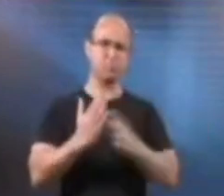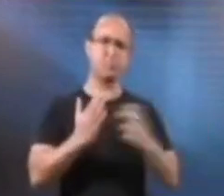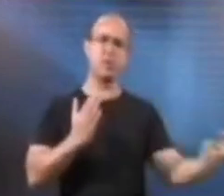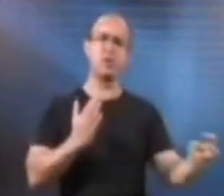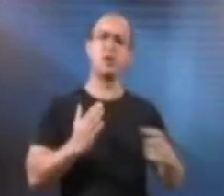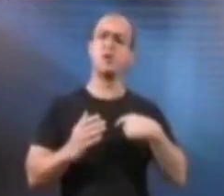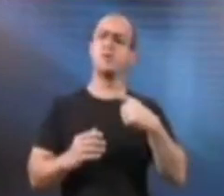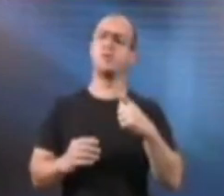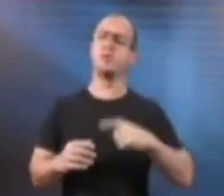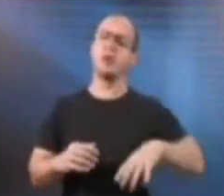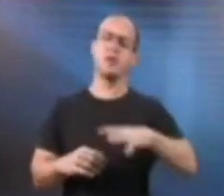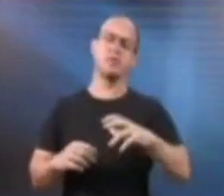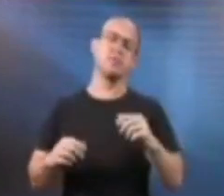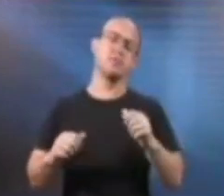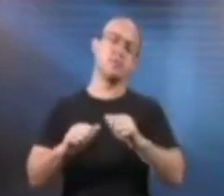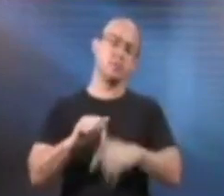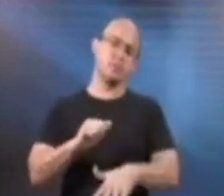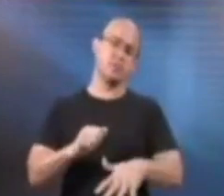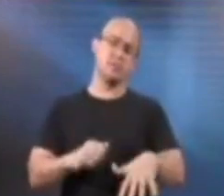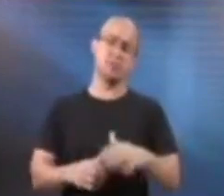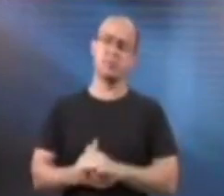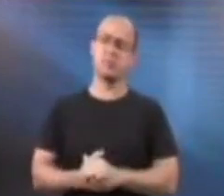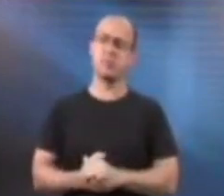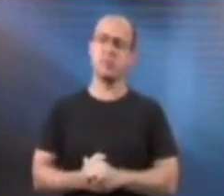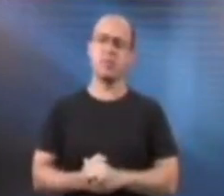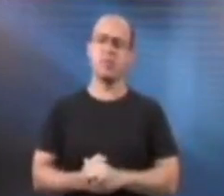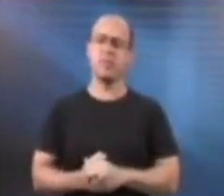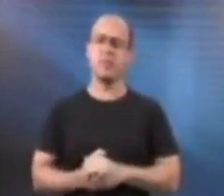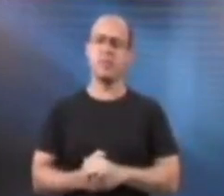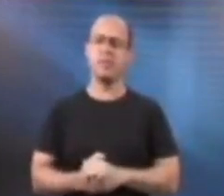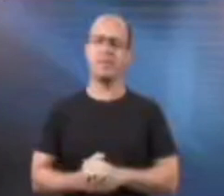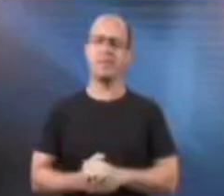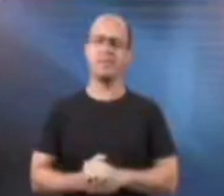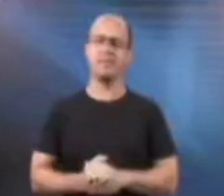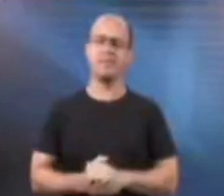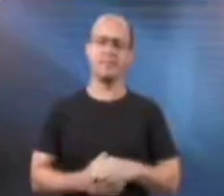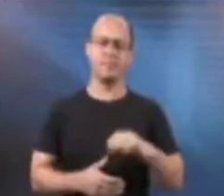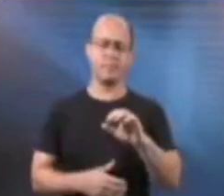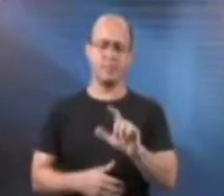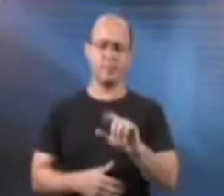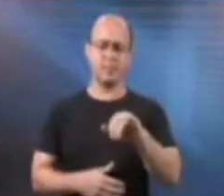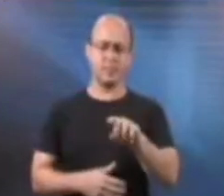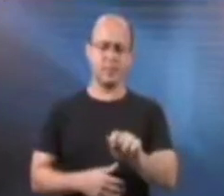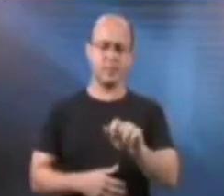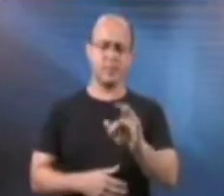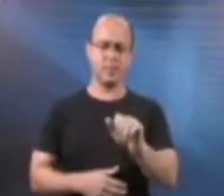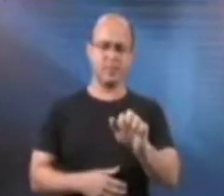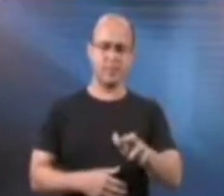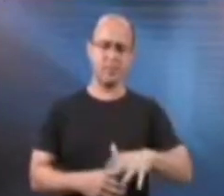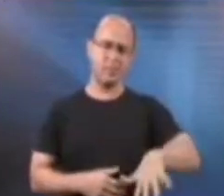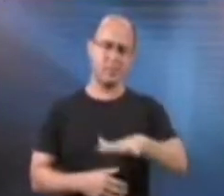cidade do Açu. Então, o IDEMA, a área alcança a região de Linda Flor e